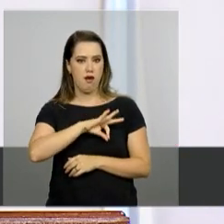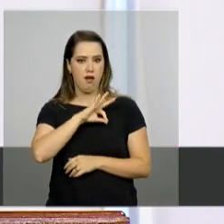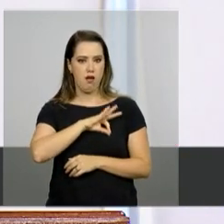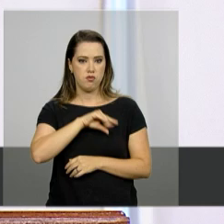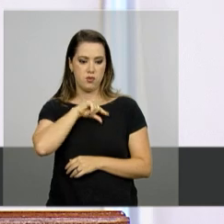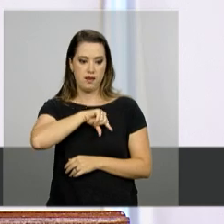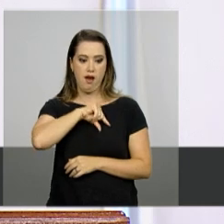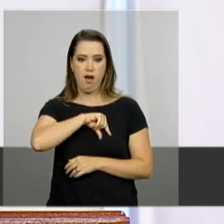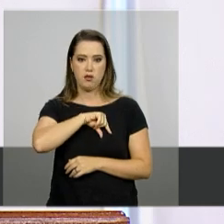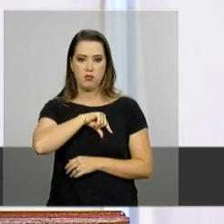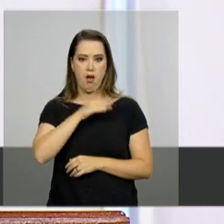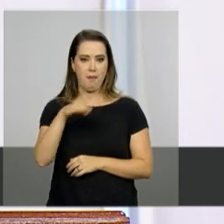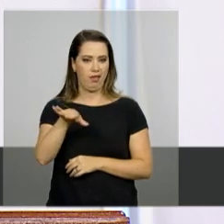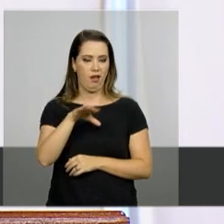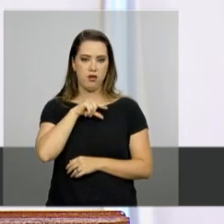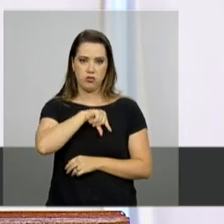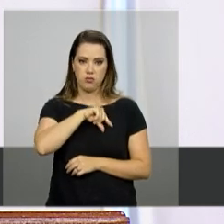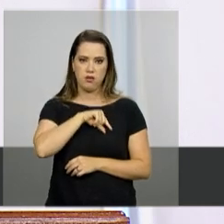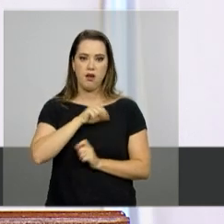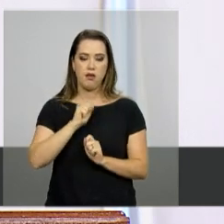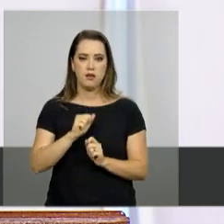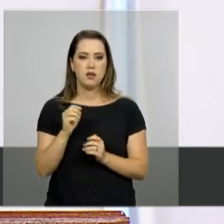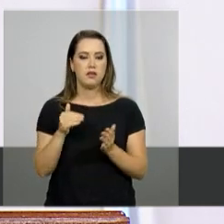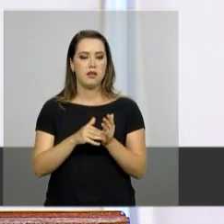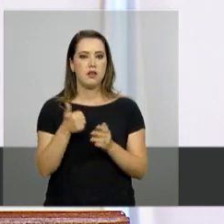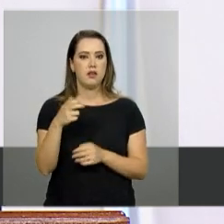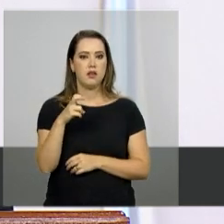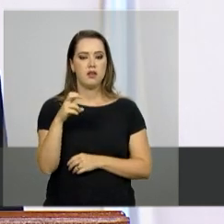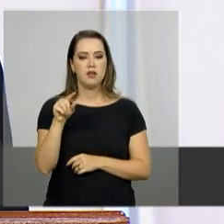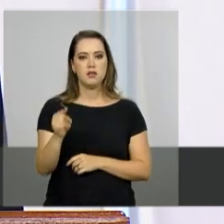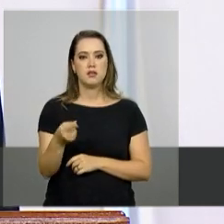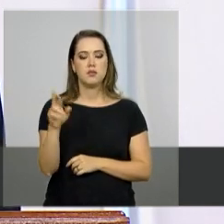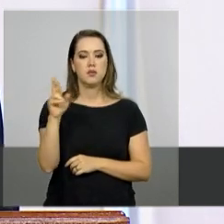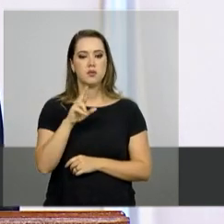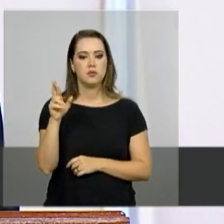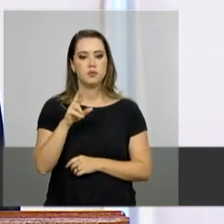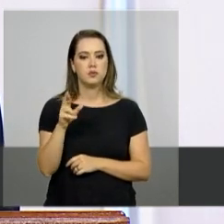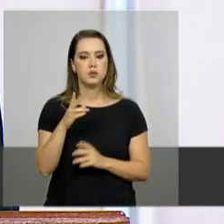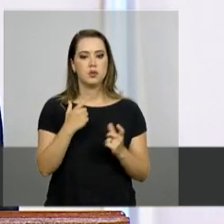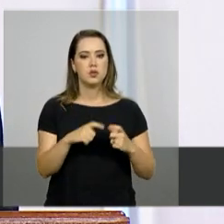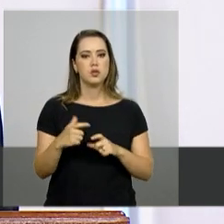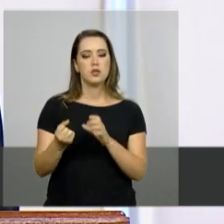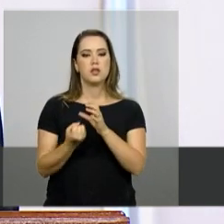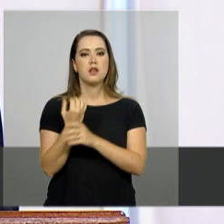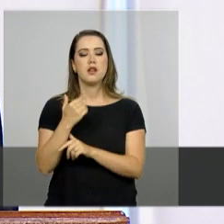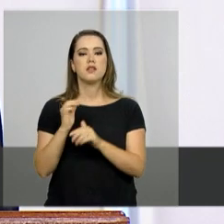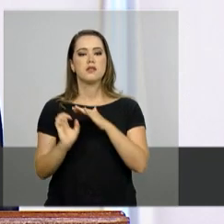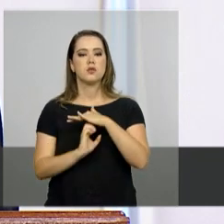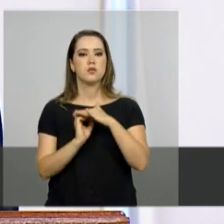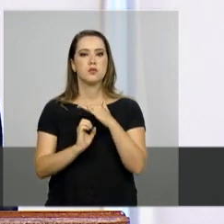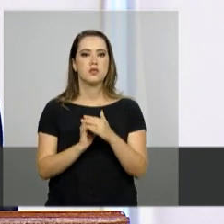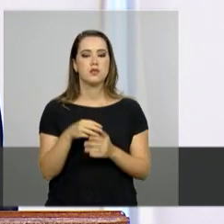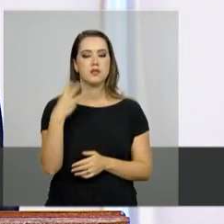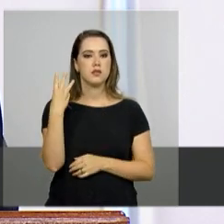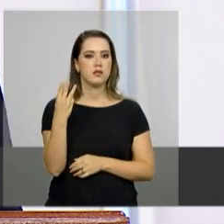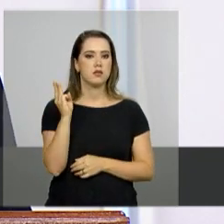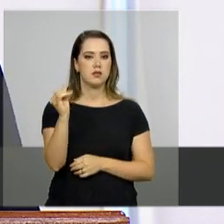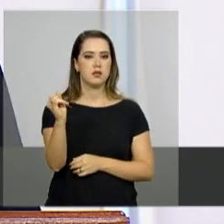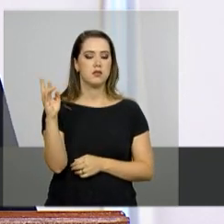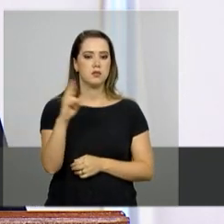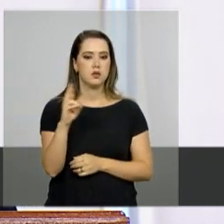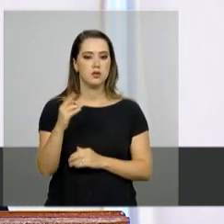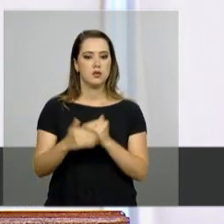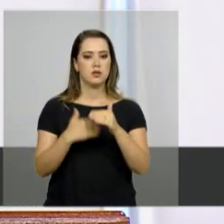é é empréstimos até 15 mil reais para instalação de pequenos negócios estes 3 bilhões e